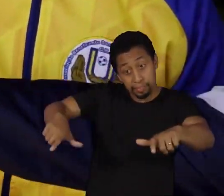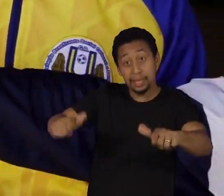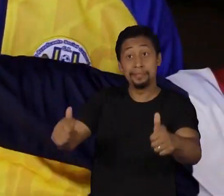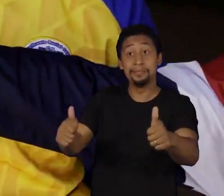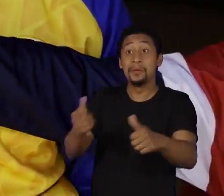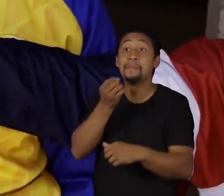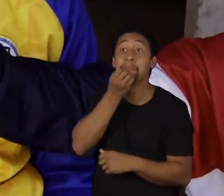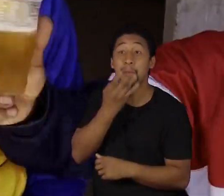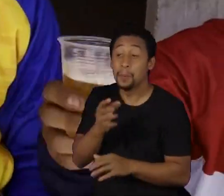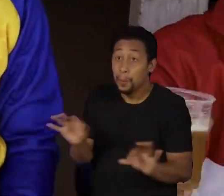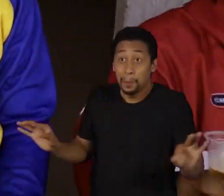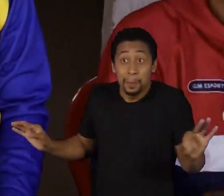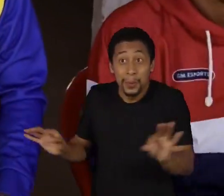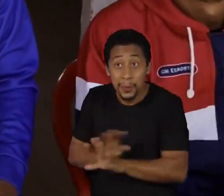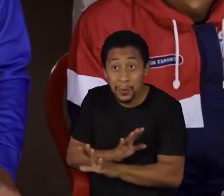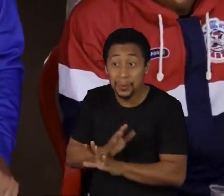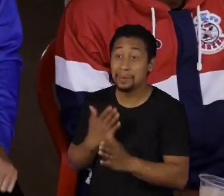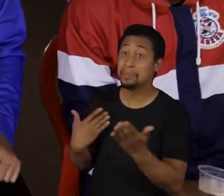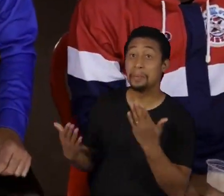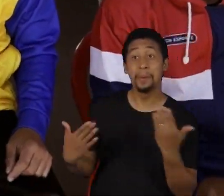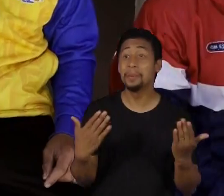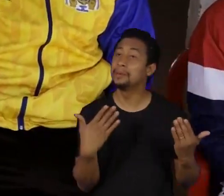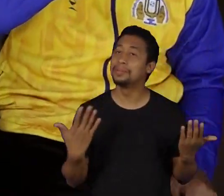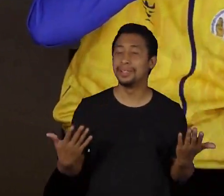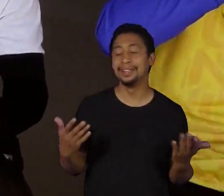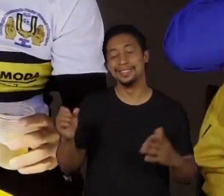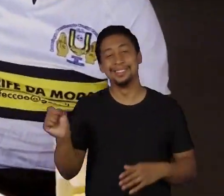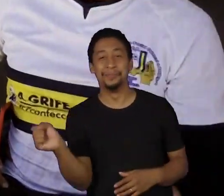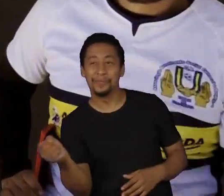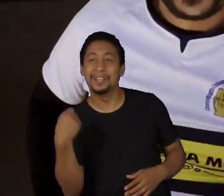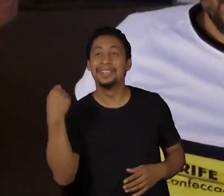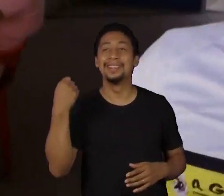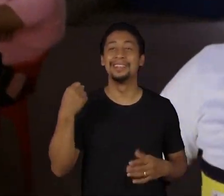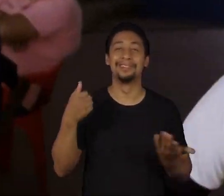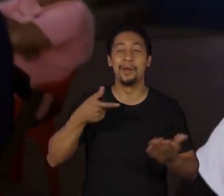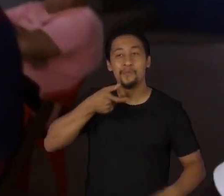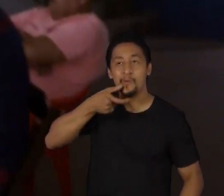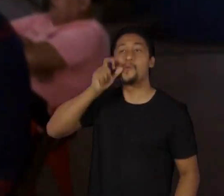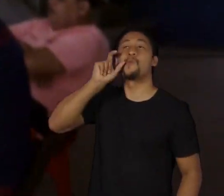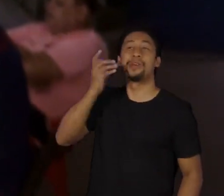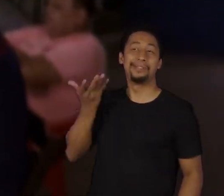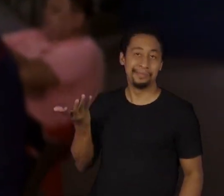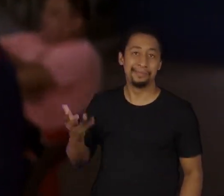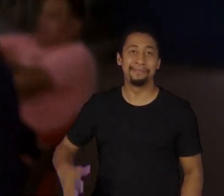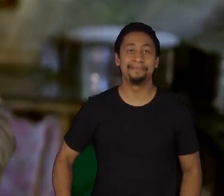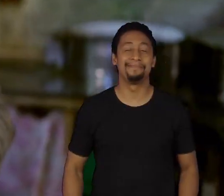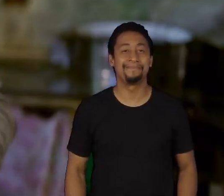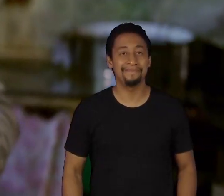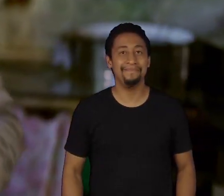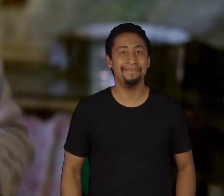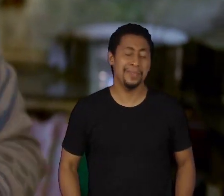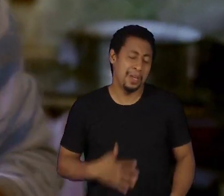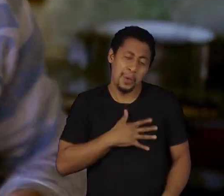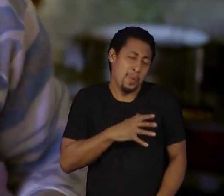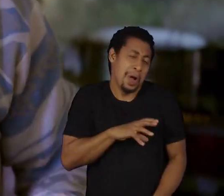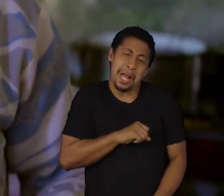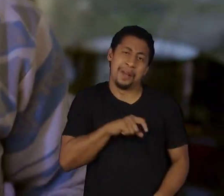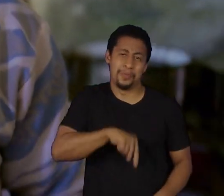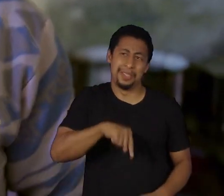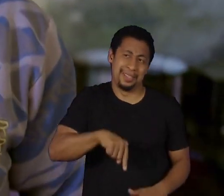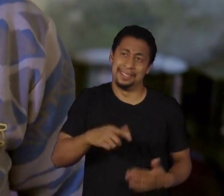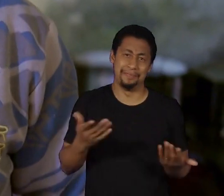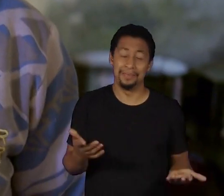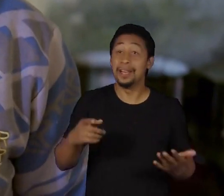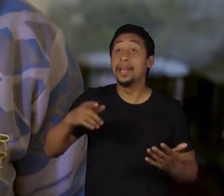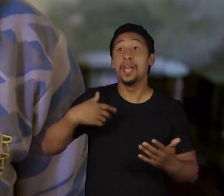depois não ir lá fazer a sua resenha. Tomar aquela cerveja, tomar uma caipirinha. Aqui eu amo. O pessoal não quer nem que eu vou embora.